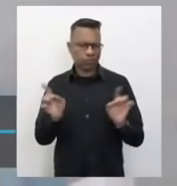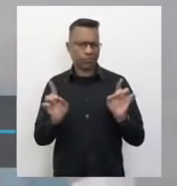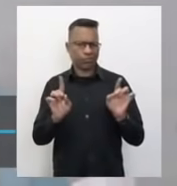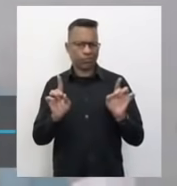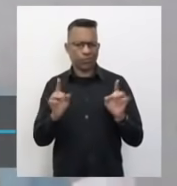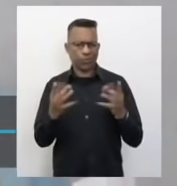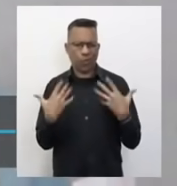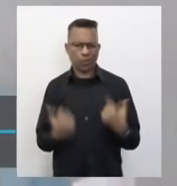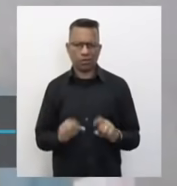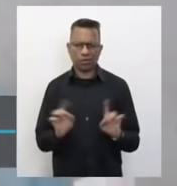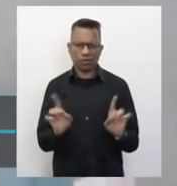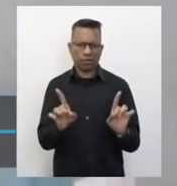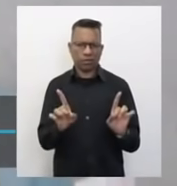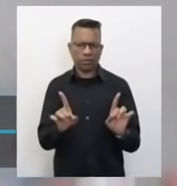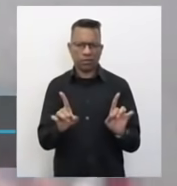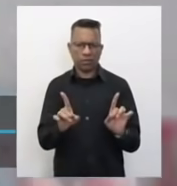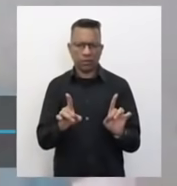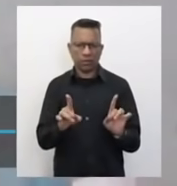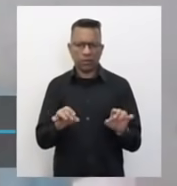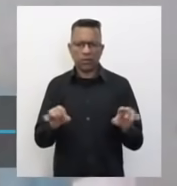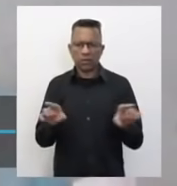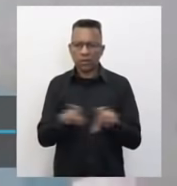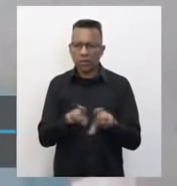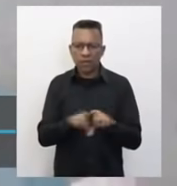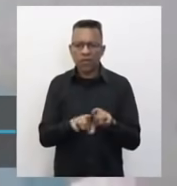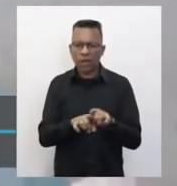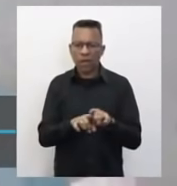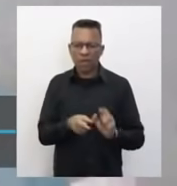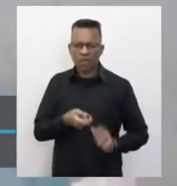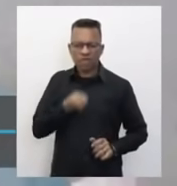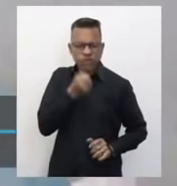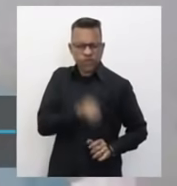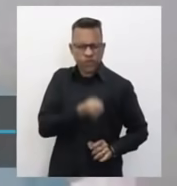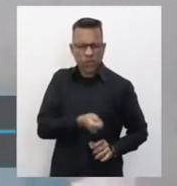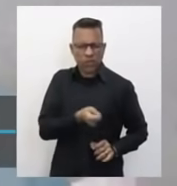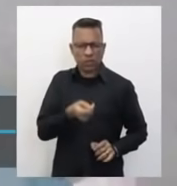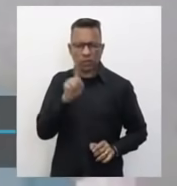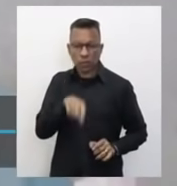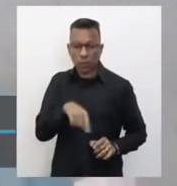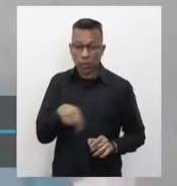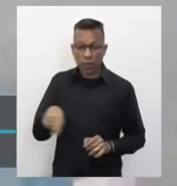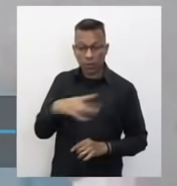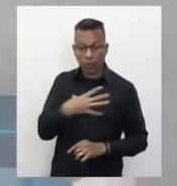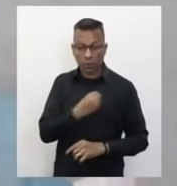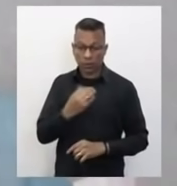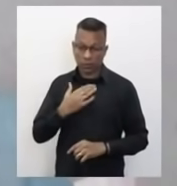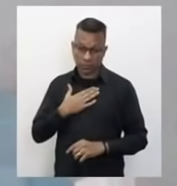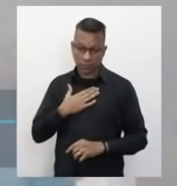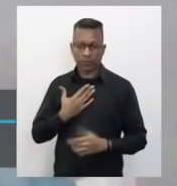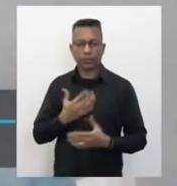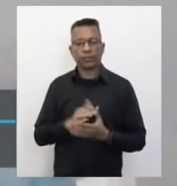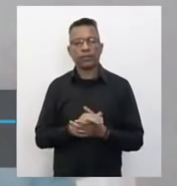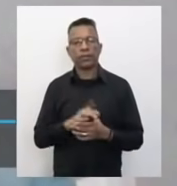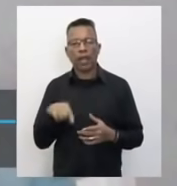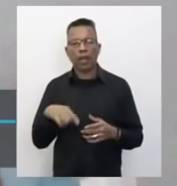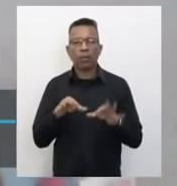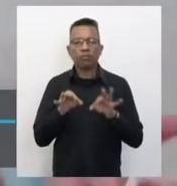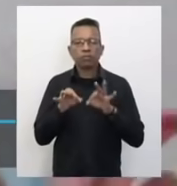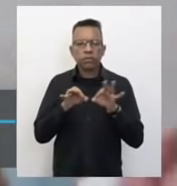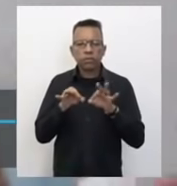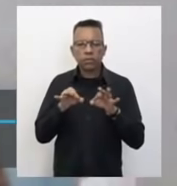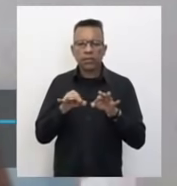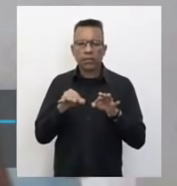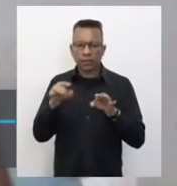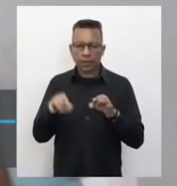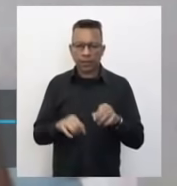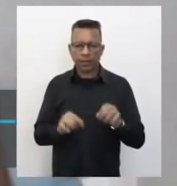não autorizei e de uma forma abusiva em relação aos meus filhos. O que eu fiz? Eu peguei